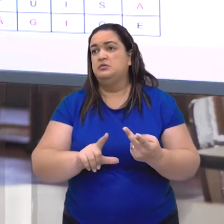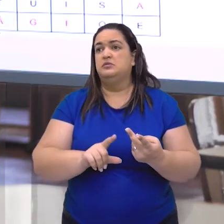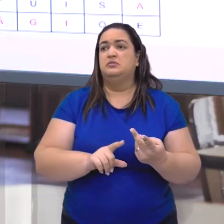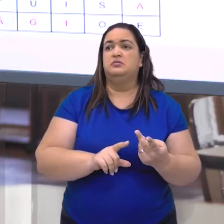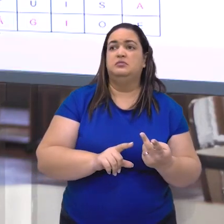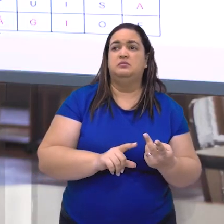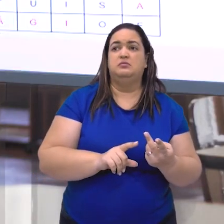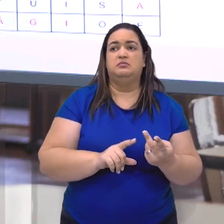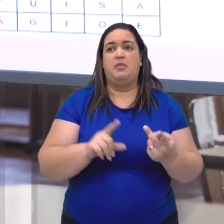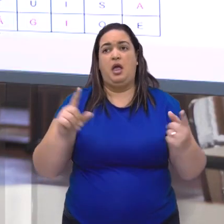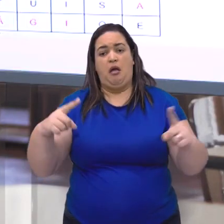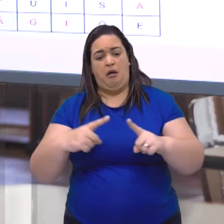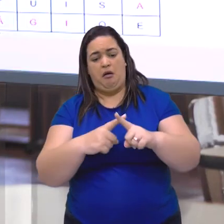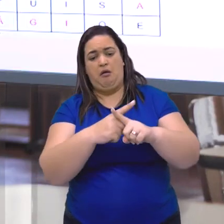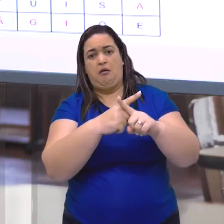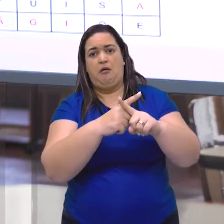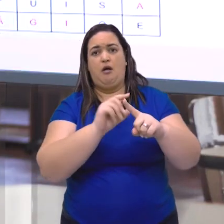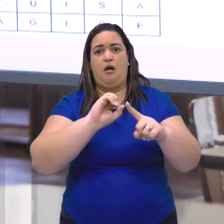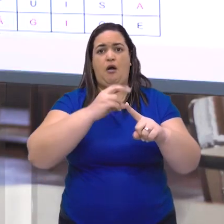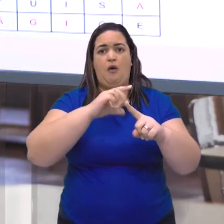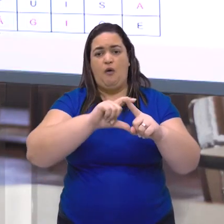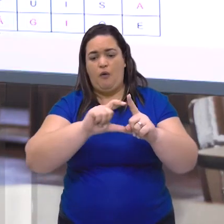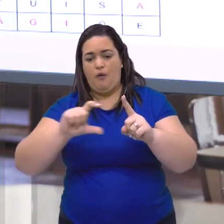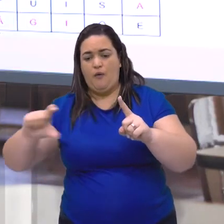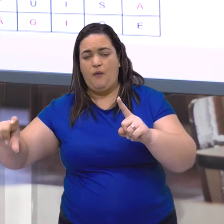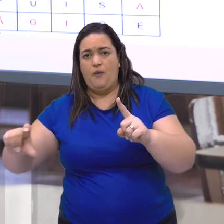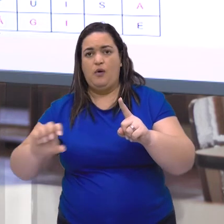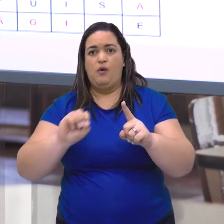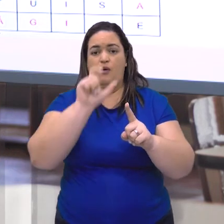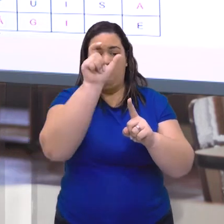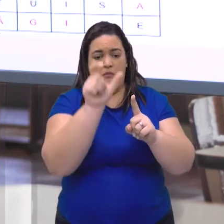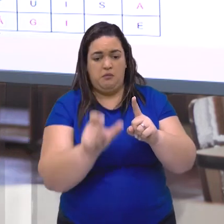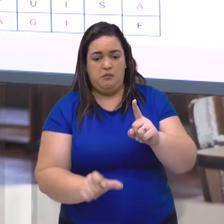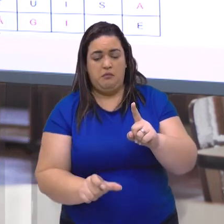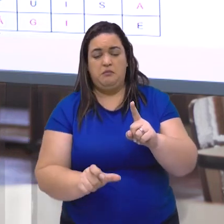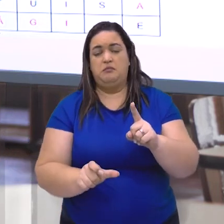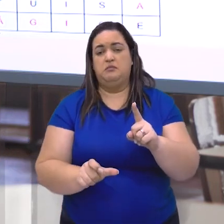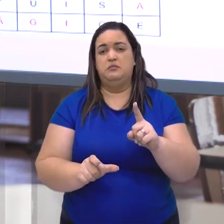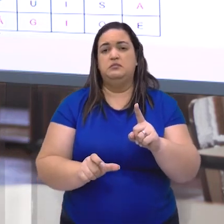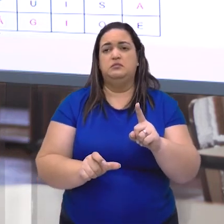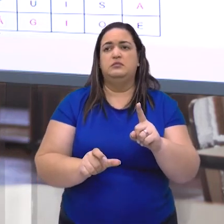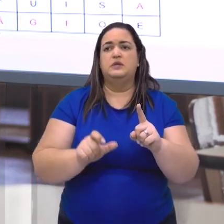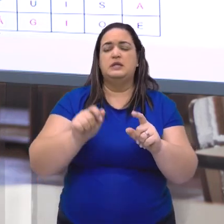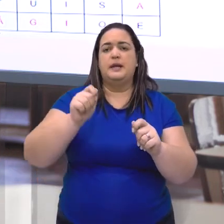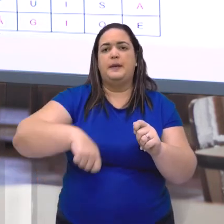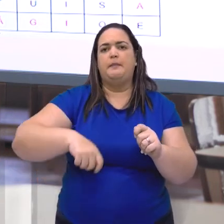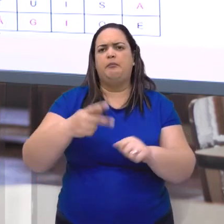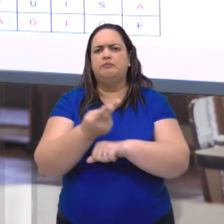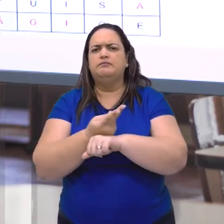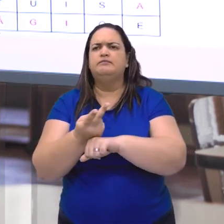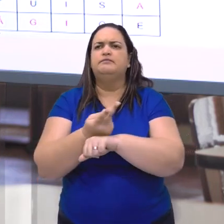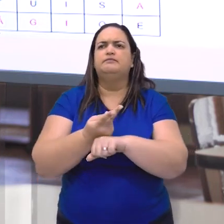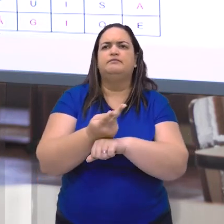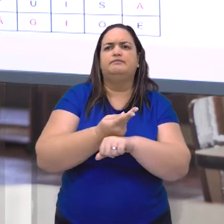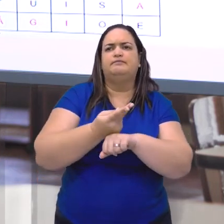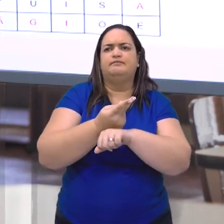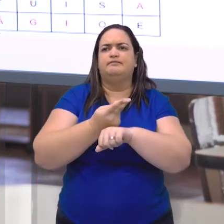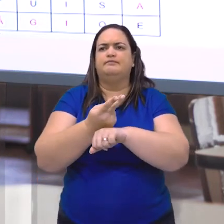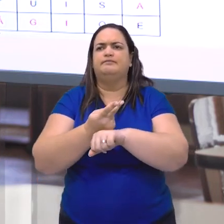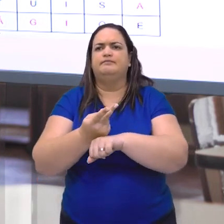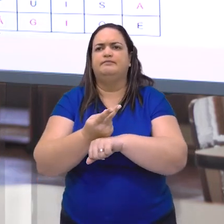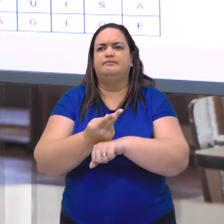estão entrecruzadas, estão relacionadas umas às outras, não é? Então aí as pessoas que acharam as palavras